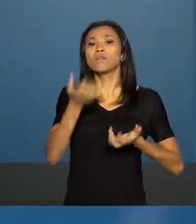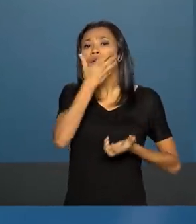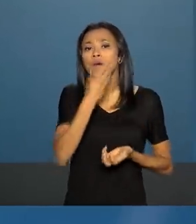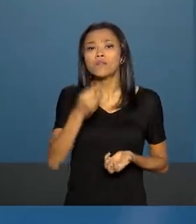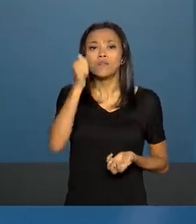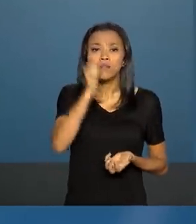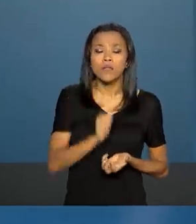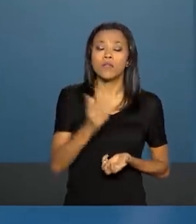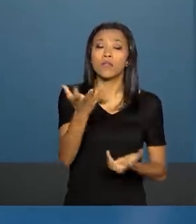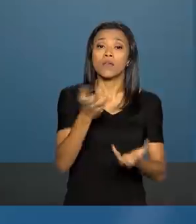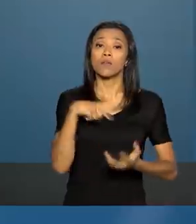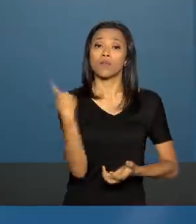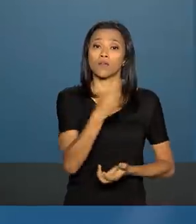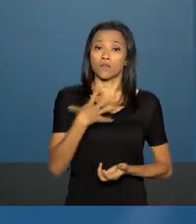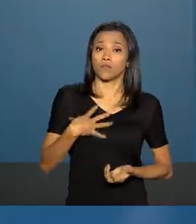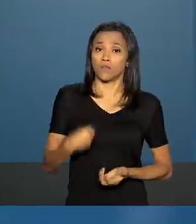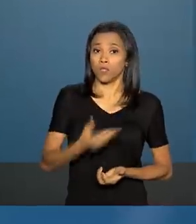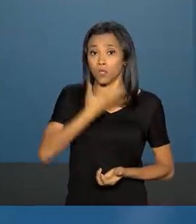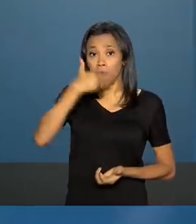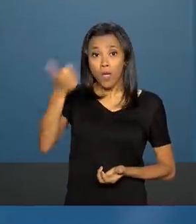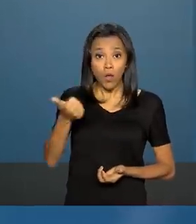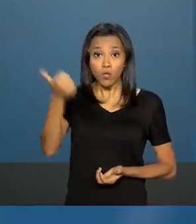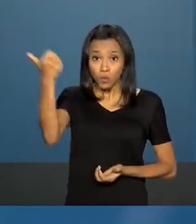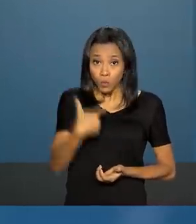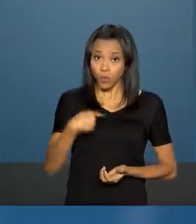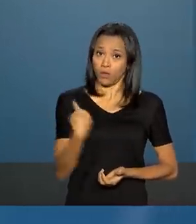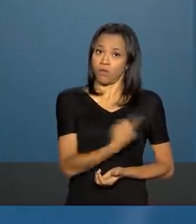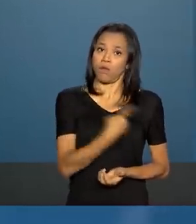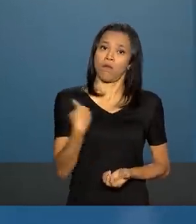queremos nossos filhos melhores do que nós.